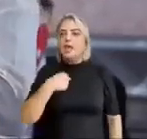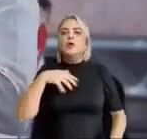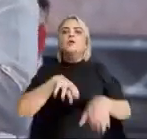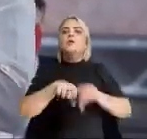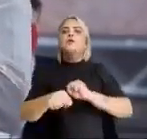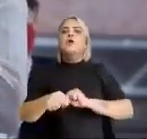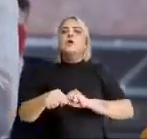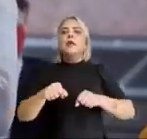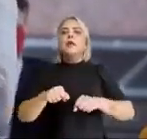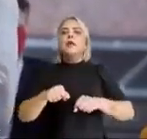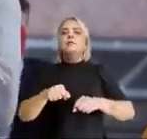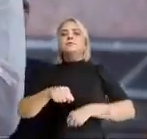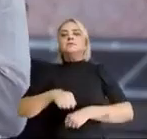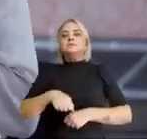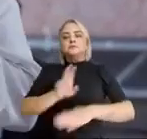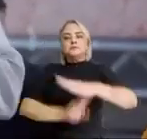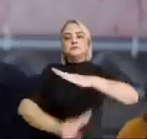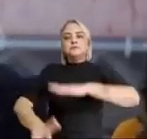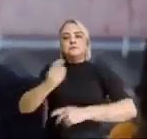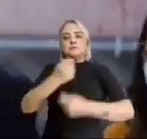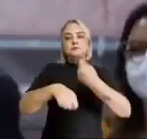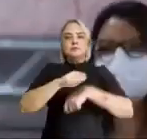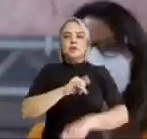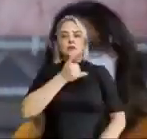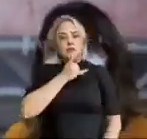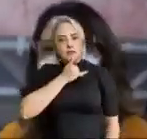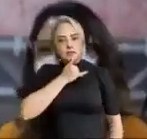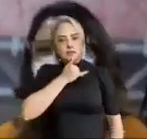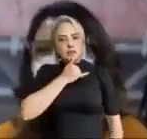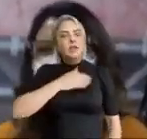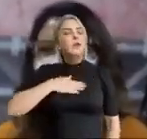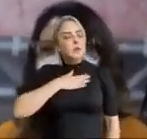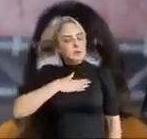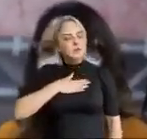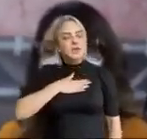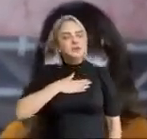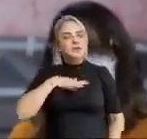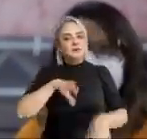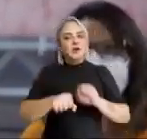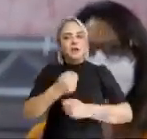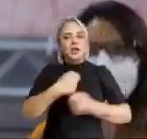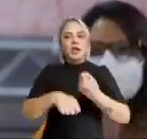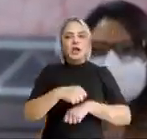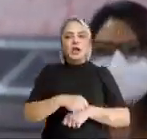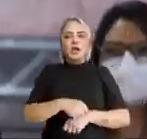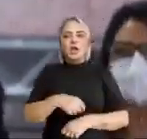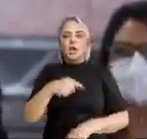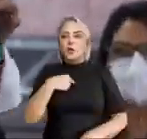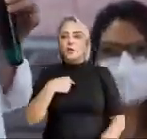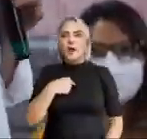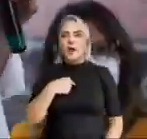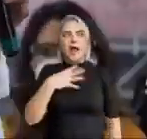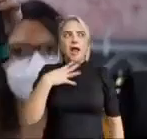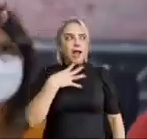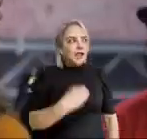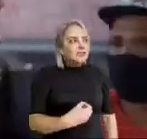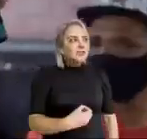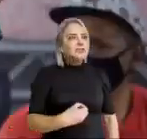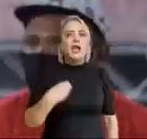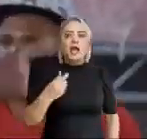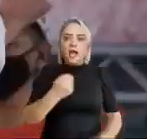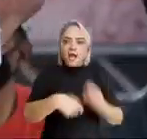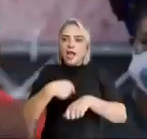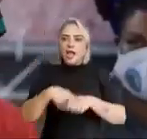gente. Lamento, porque eu gostaria de ter sido economista, porque eu acho economista, economista é um bicho